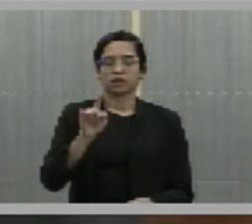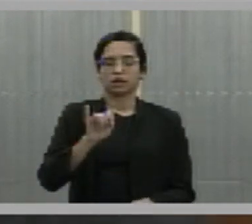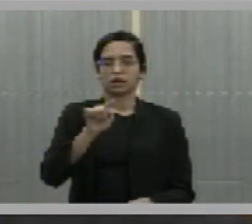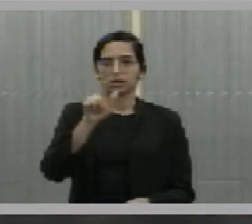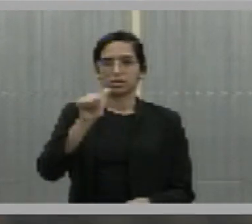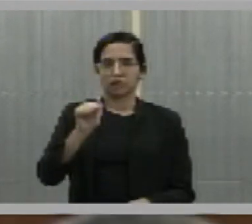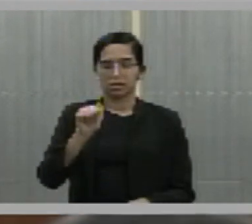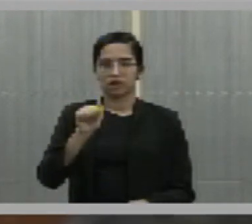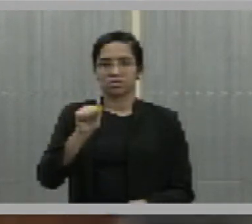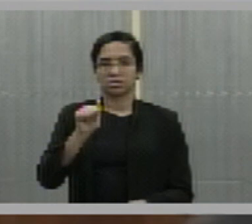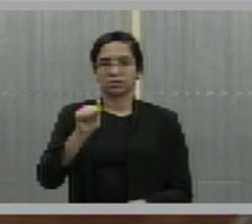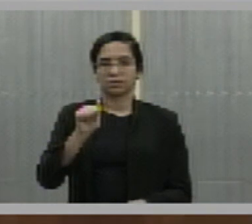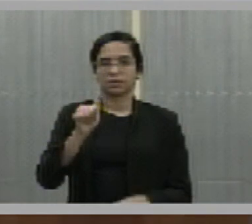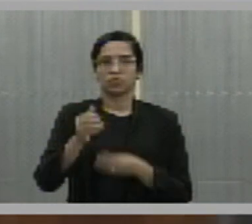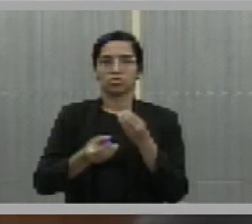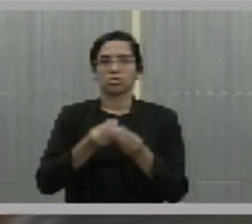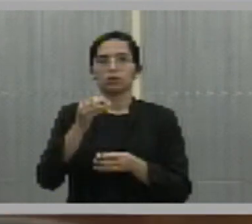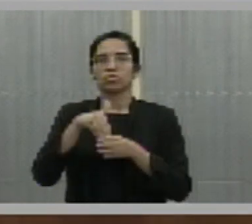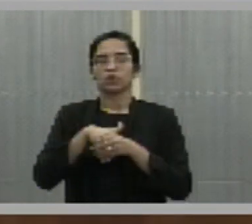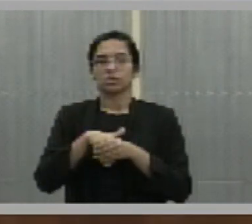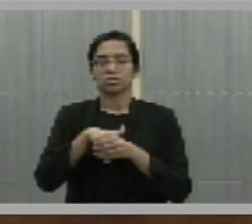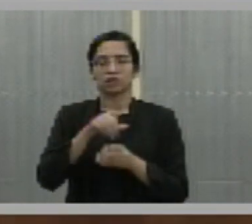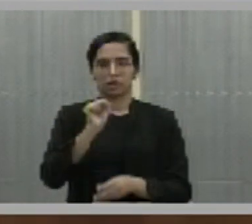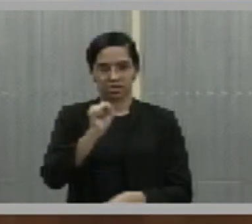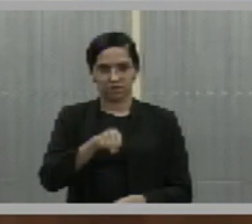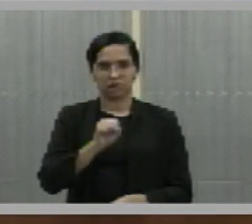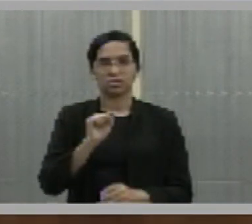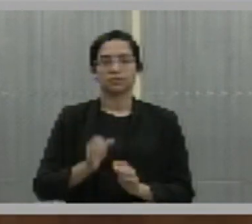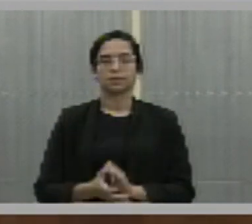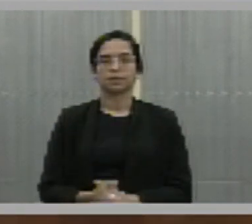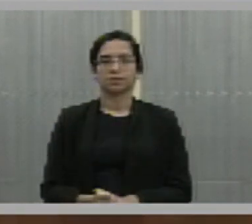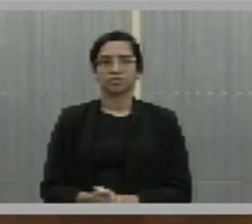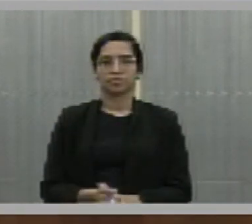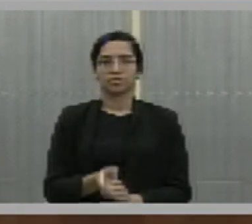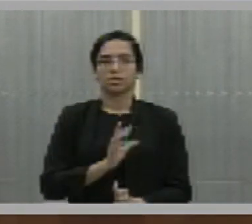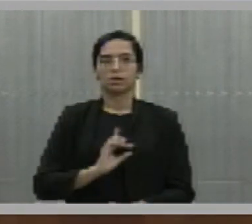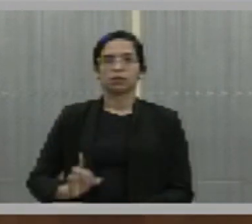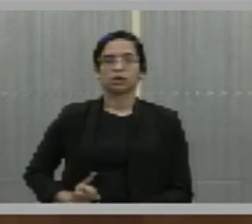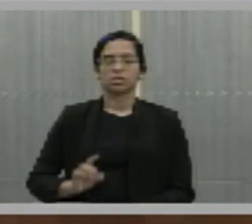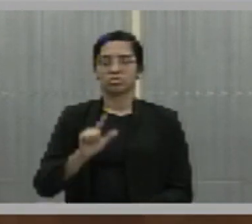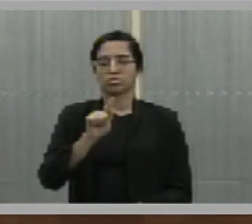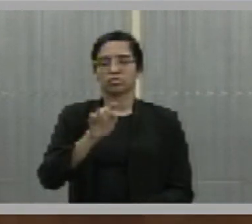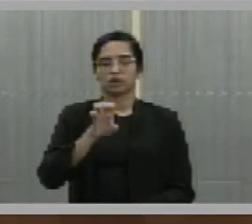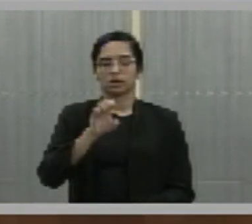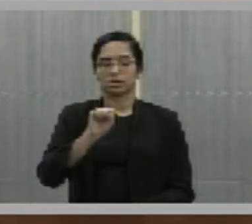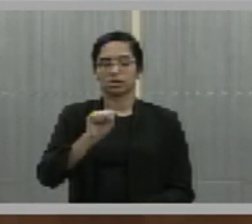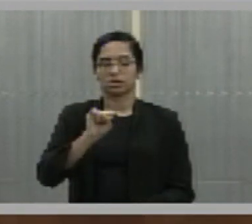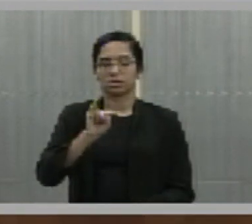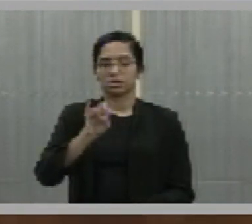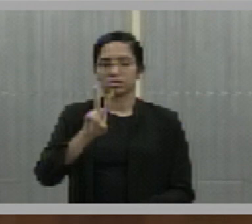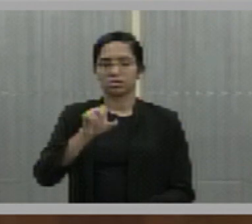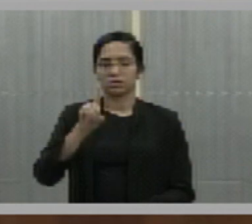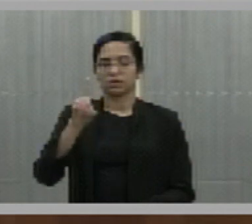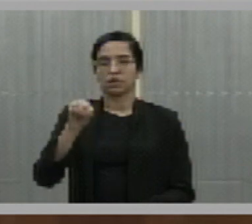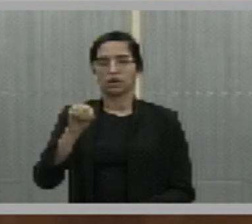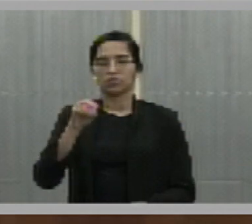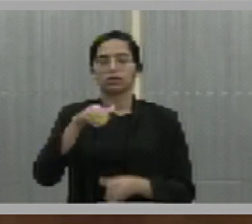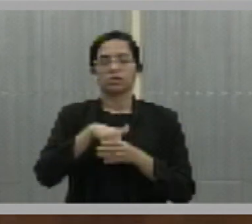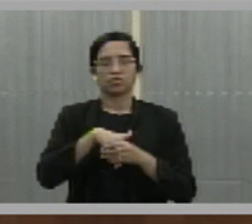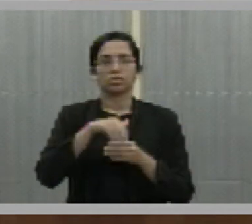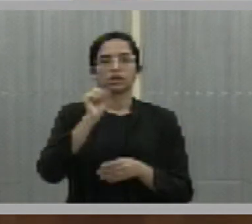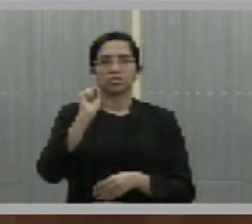Carvalho, deputado Ziza Carvalho, como vota? Sim. Deputado Jessivaldo Isaías, como vota? Sim. Sim.